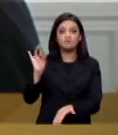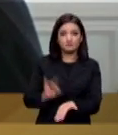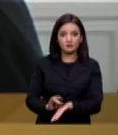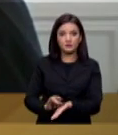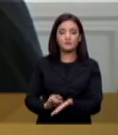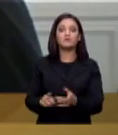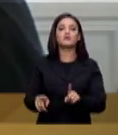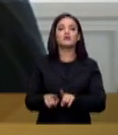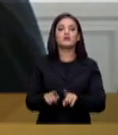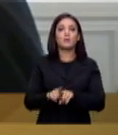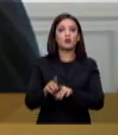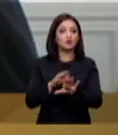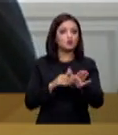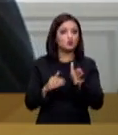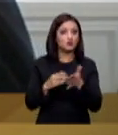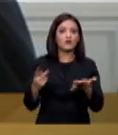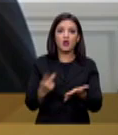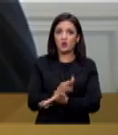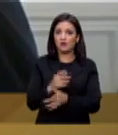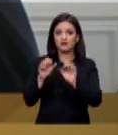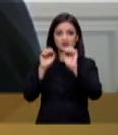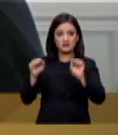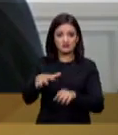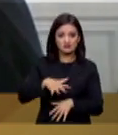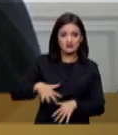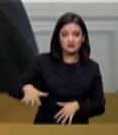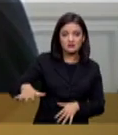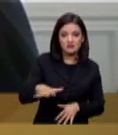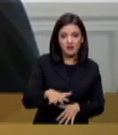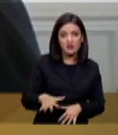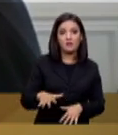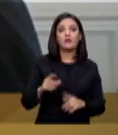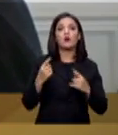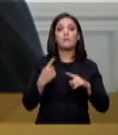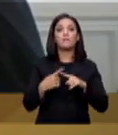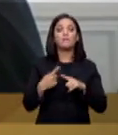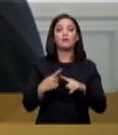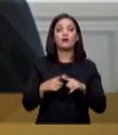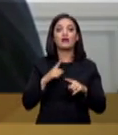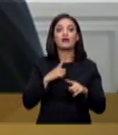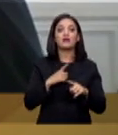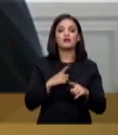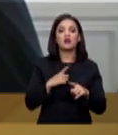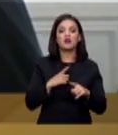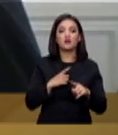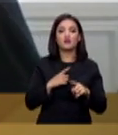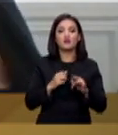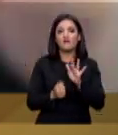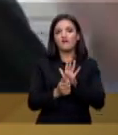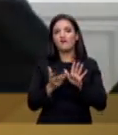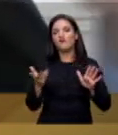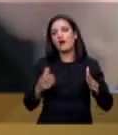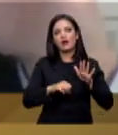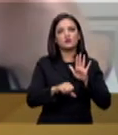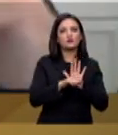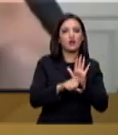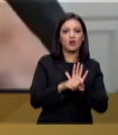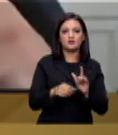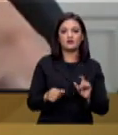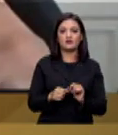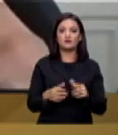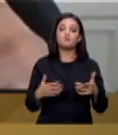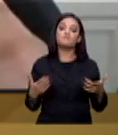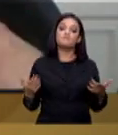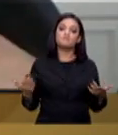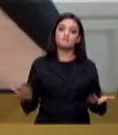sistema socioeducativo tem sua raiz no aumento significativo de apreensões de adolescentes por prática de ato infracional. E aí nós ficamos